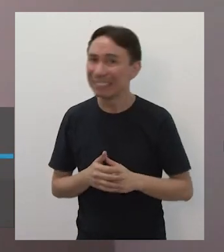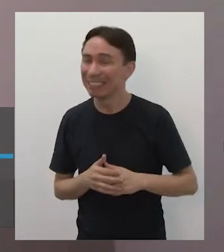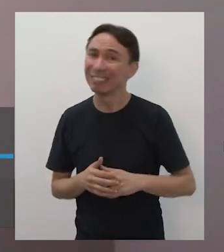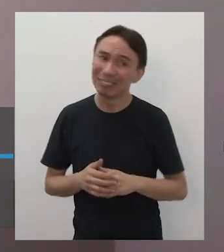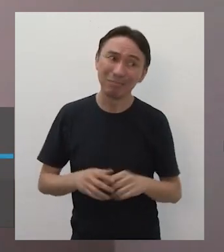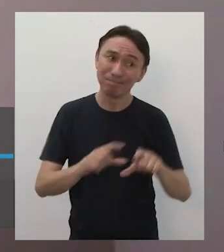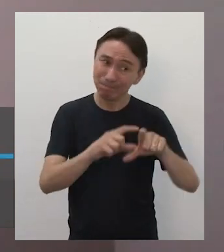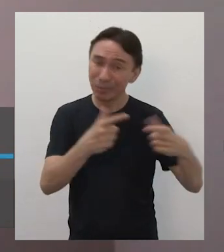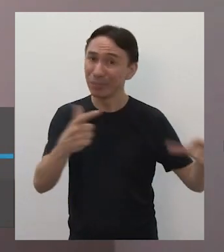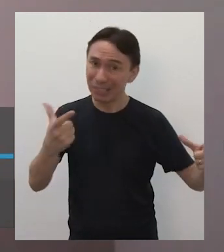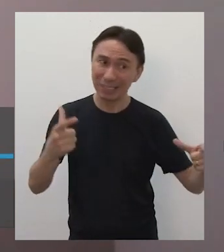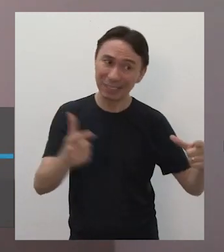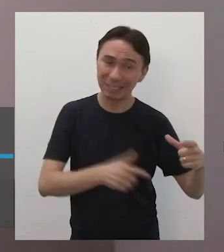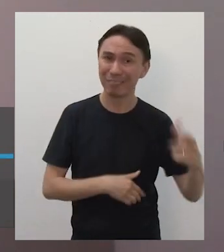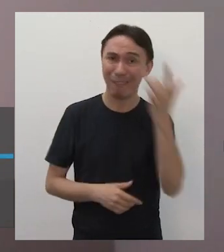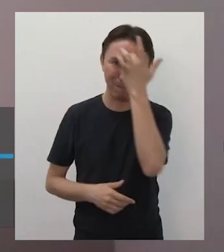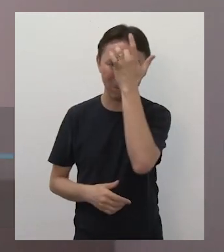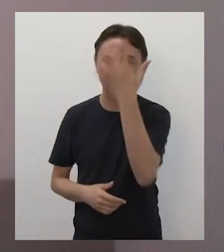das pessoas, né?